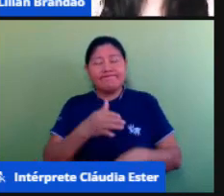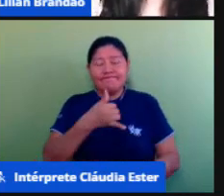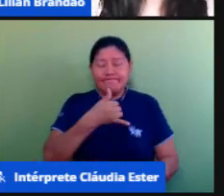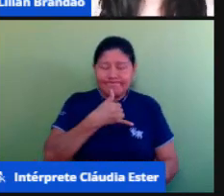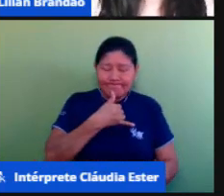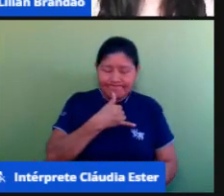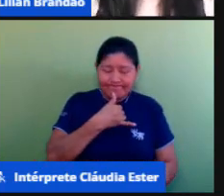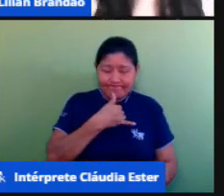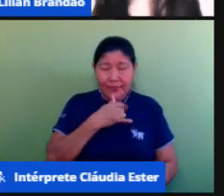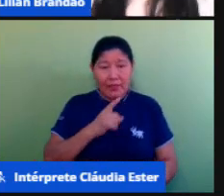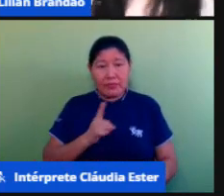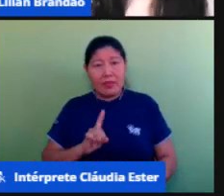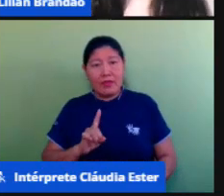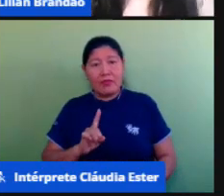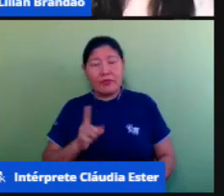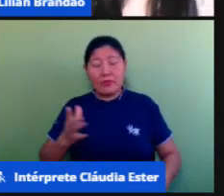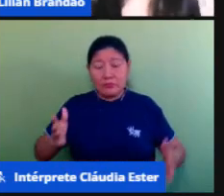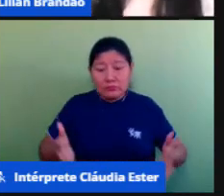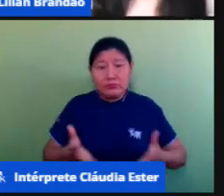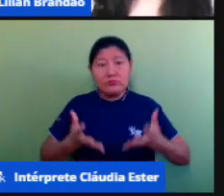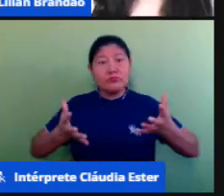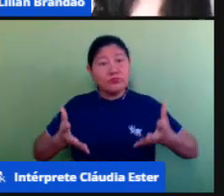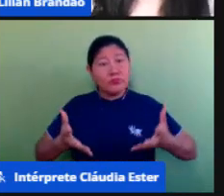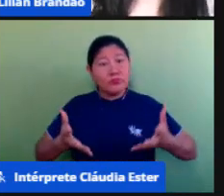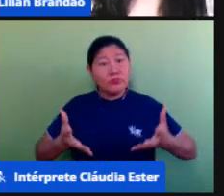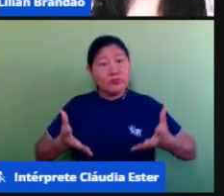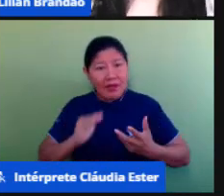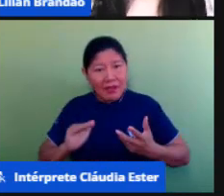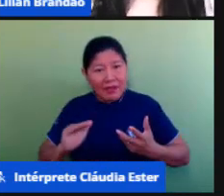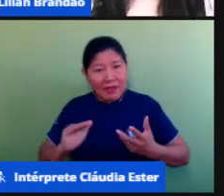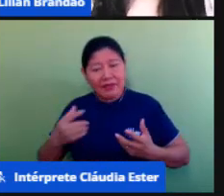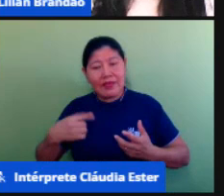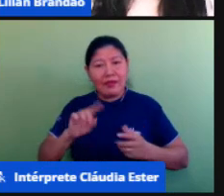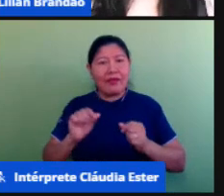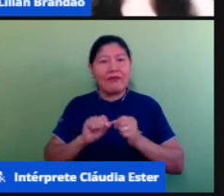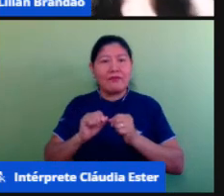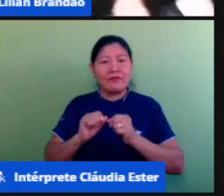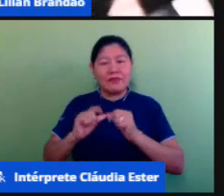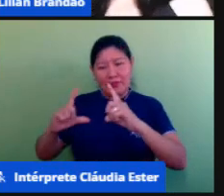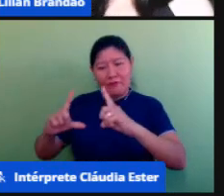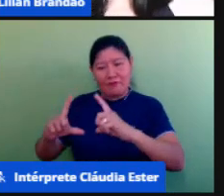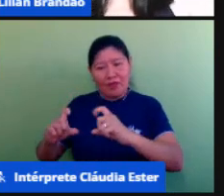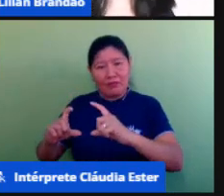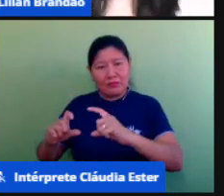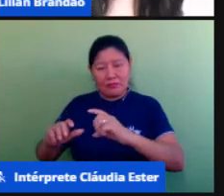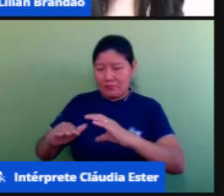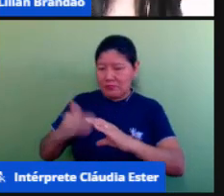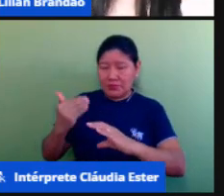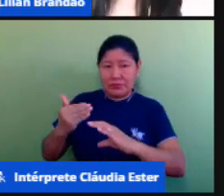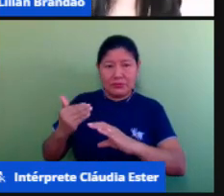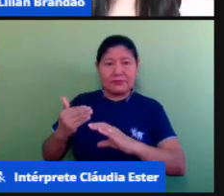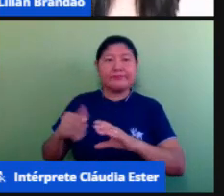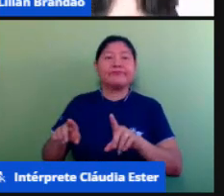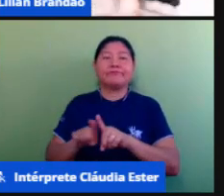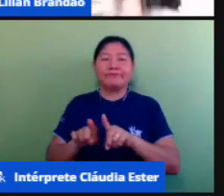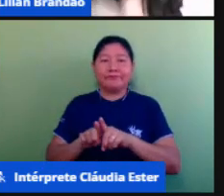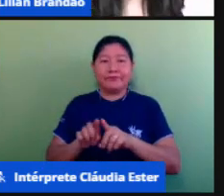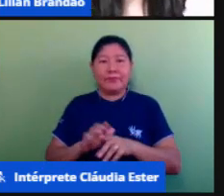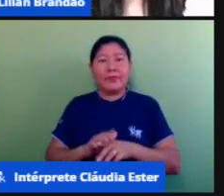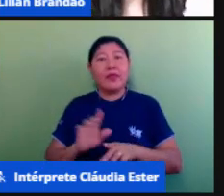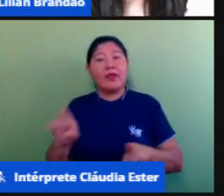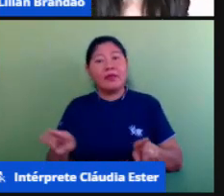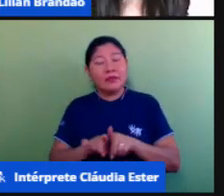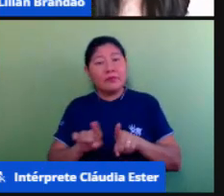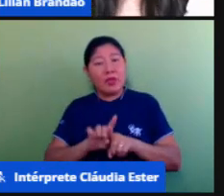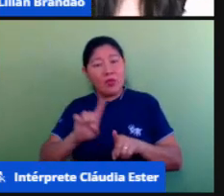pôde compartilhar com aquele que propôs a atividade, que era o professor, tá? Outro foco também que nós priorizamos no que